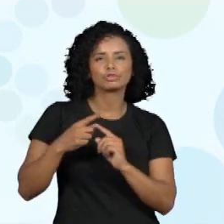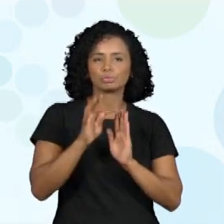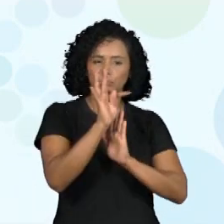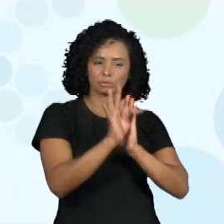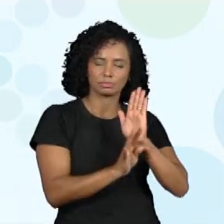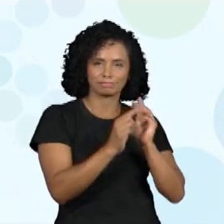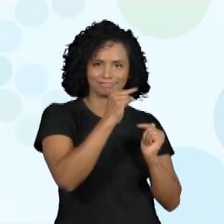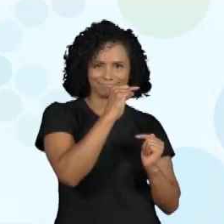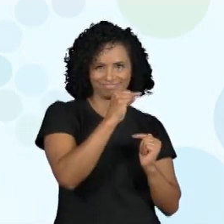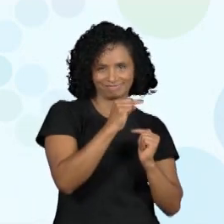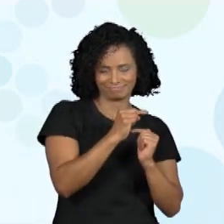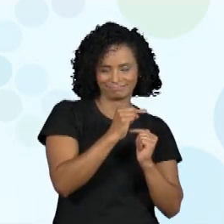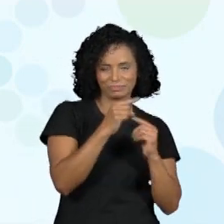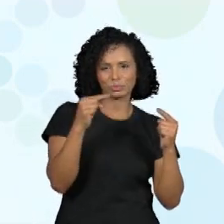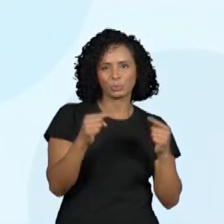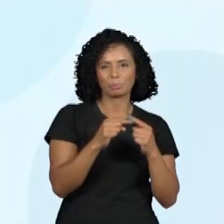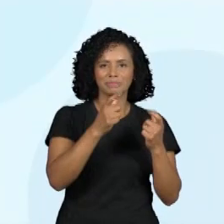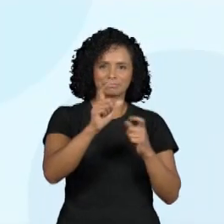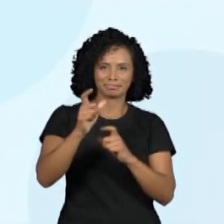brincadeiras.